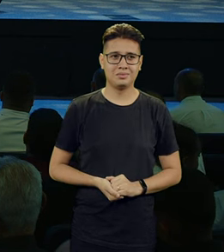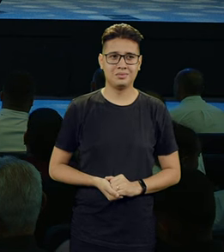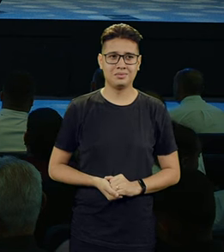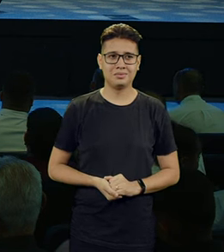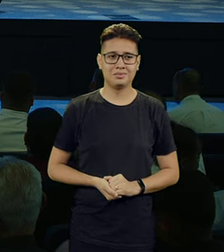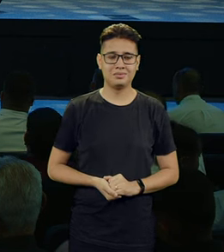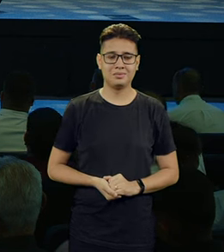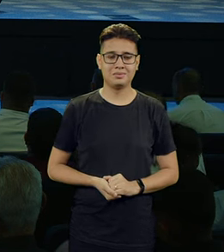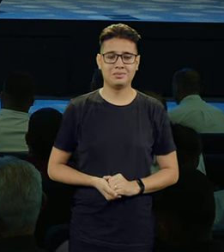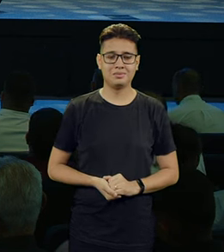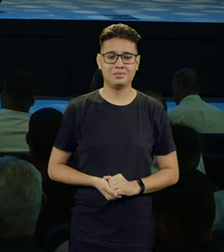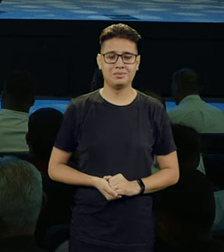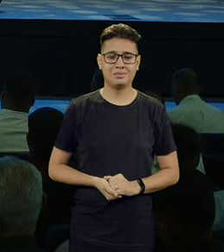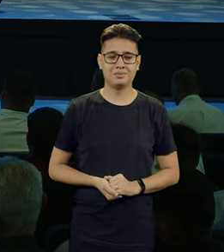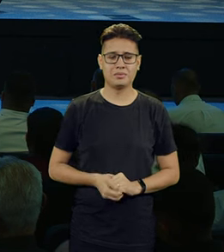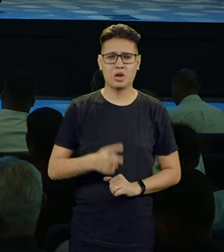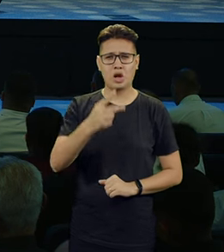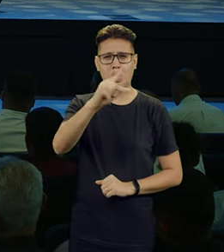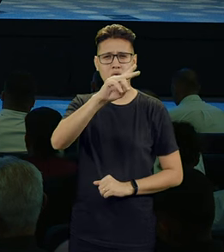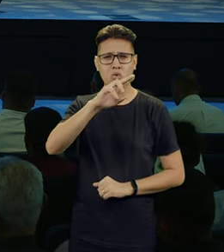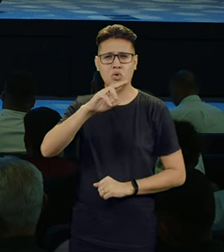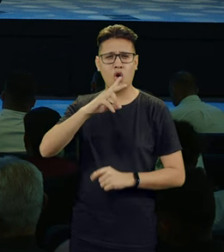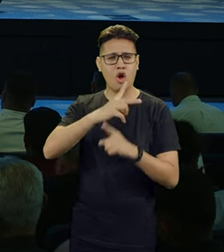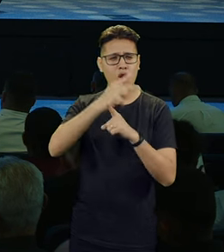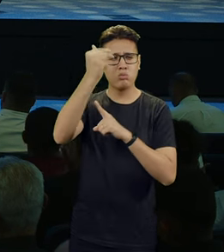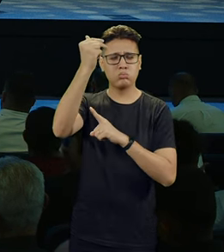Em vossas conquistas,